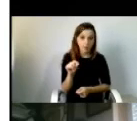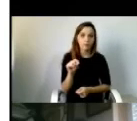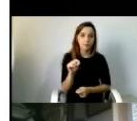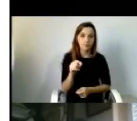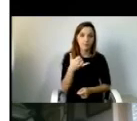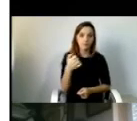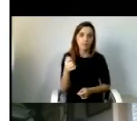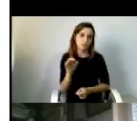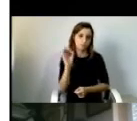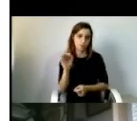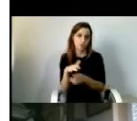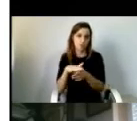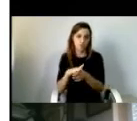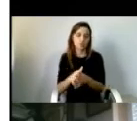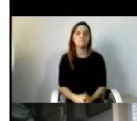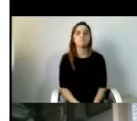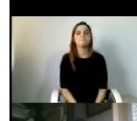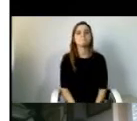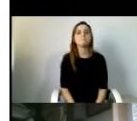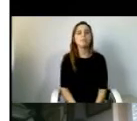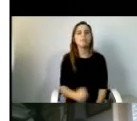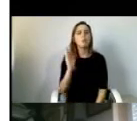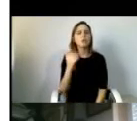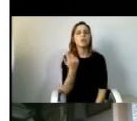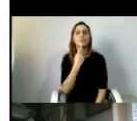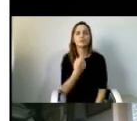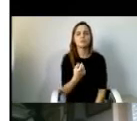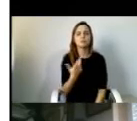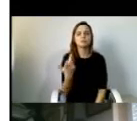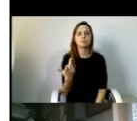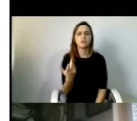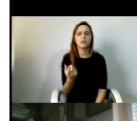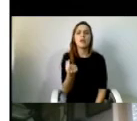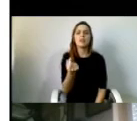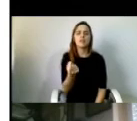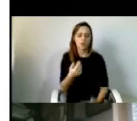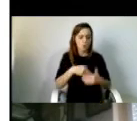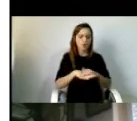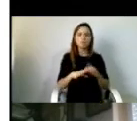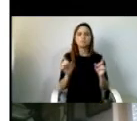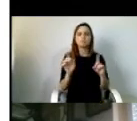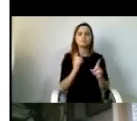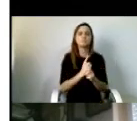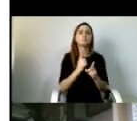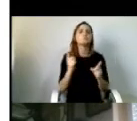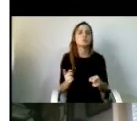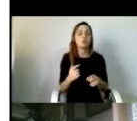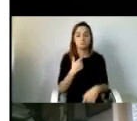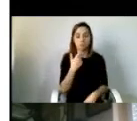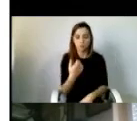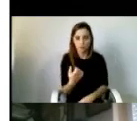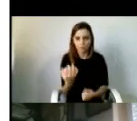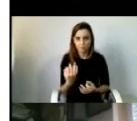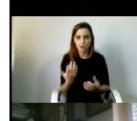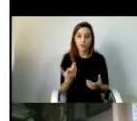dos casos. E quando perguntamos porquê que não fica com dinheiro para si, as respostas que obtemos, e trago-vos aqui